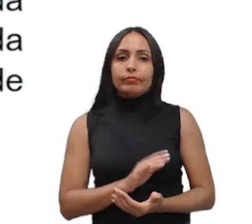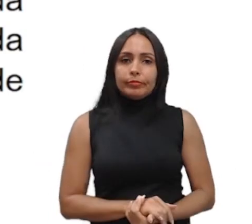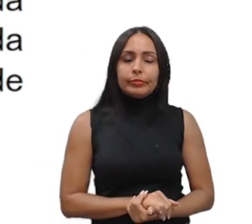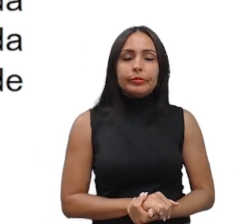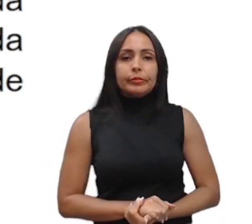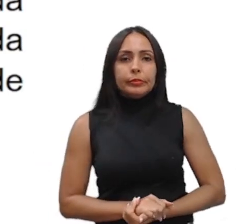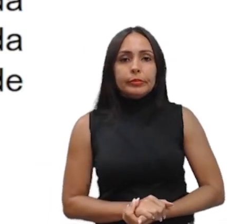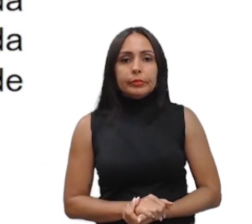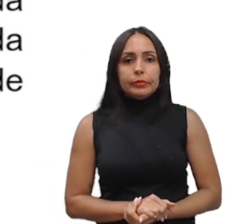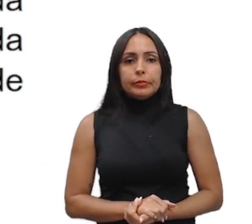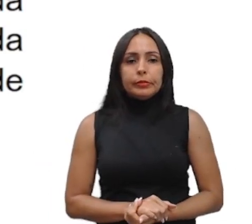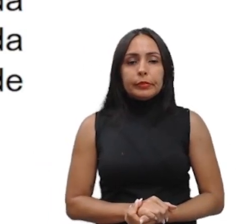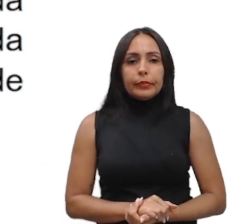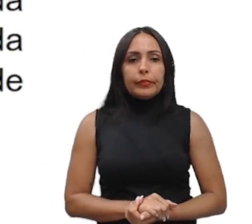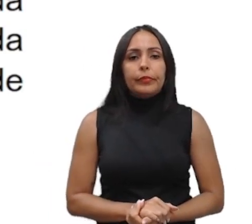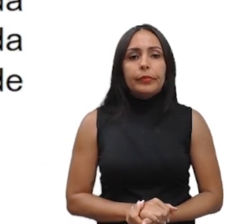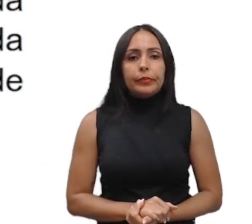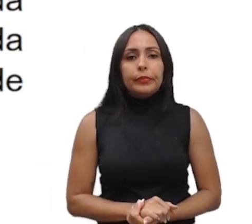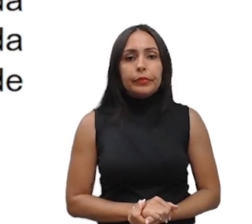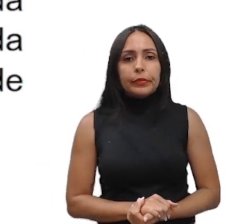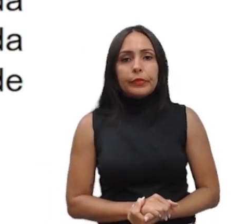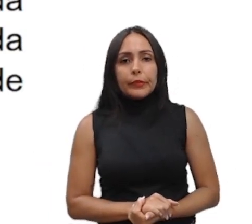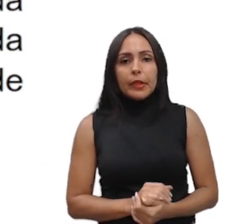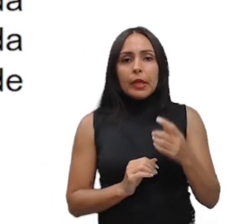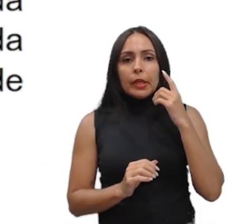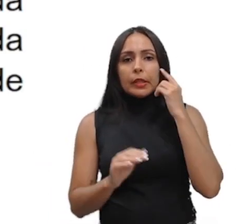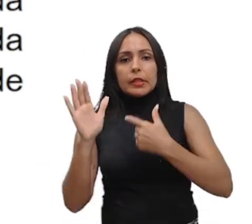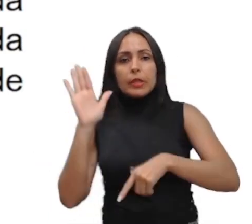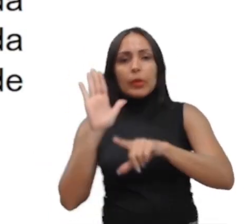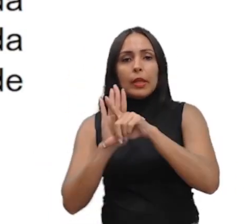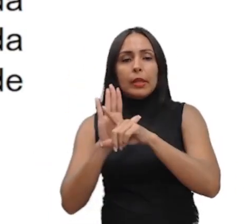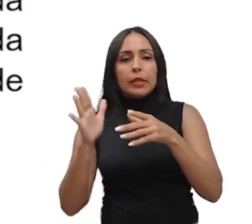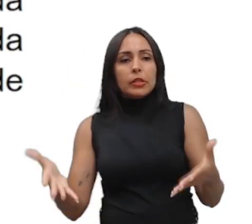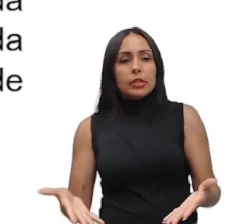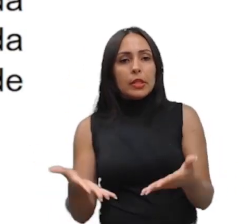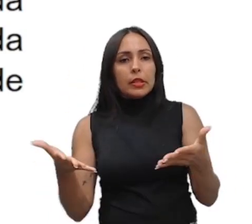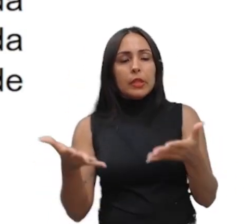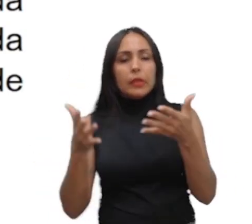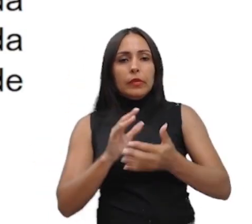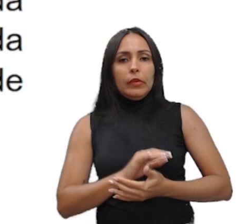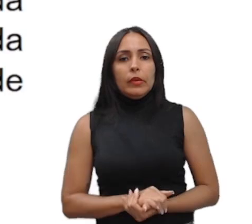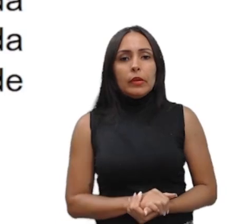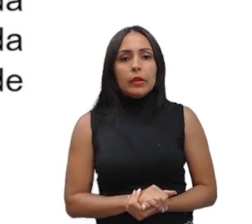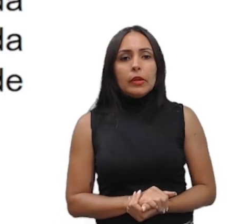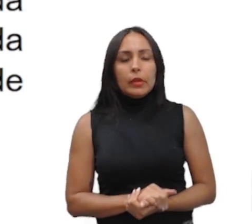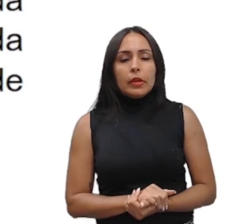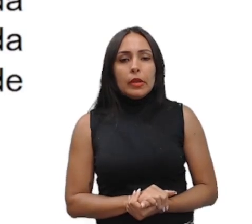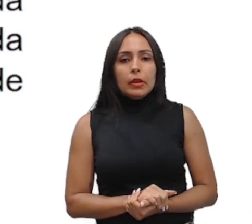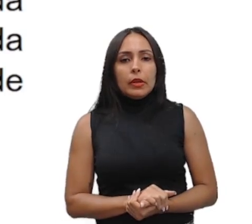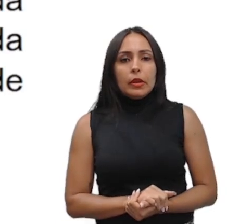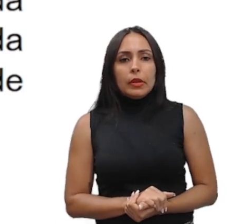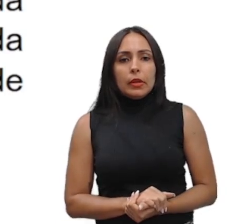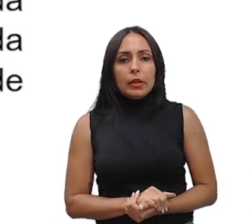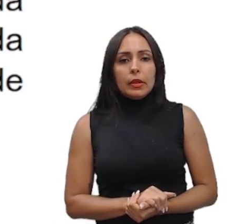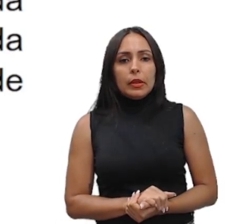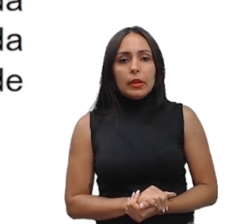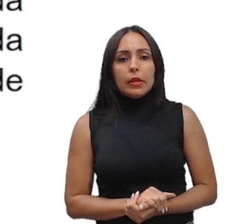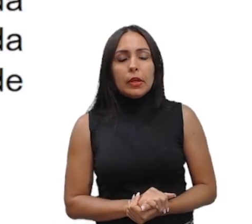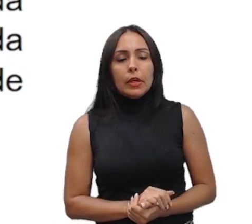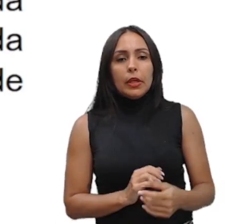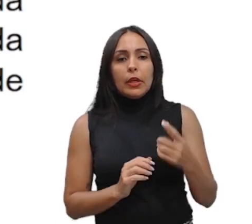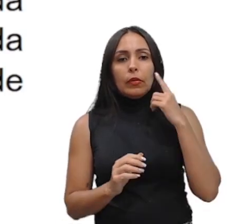de captação de recursos, que são as leis de incentivo fiscal. O que é isso exatamente, né? Eu vou trazer aqui um